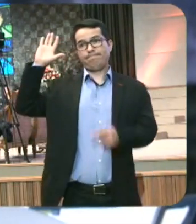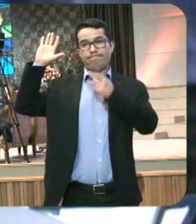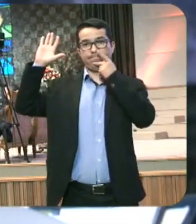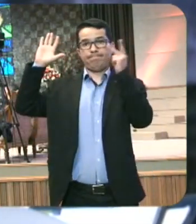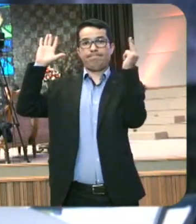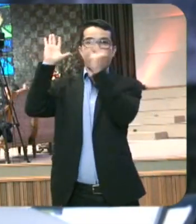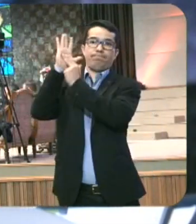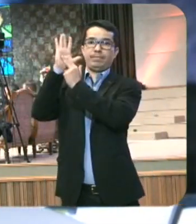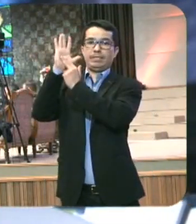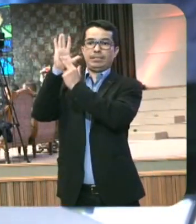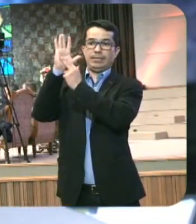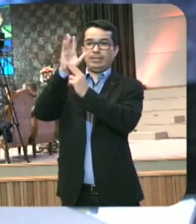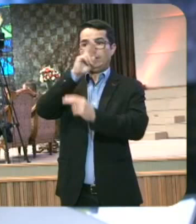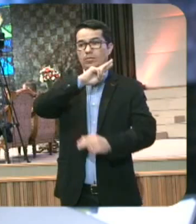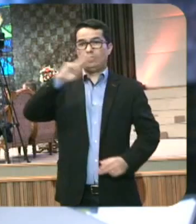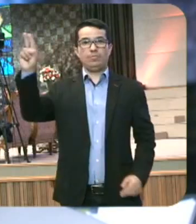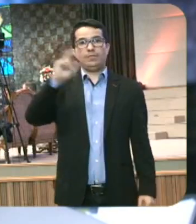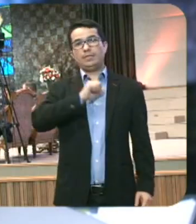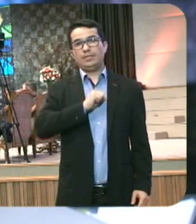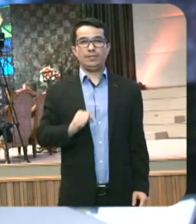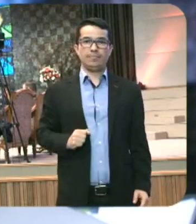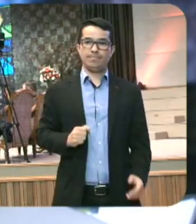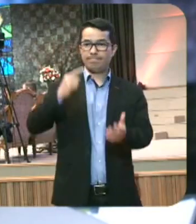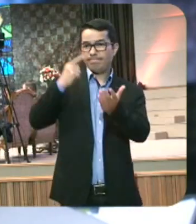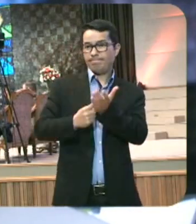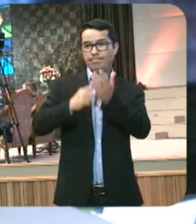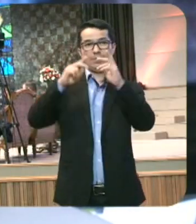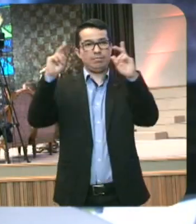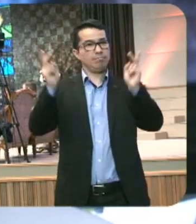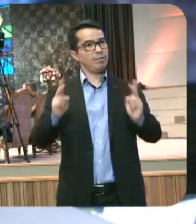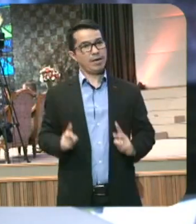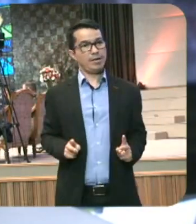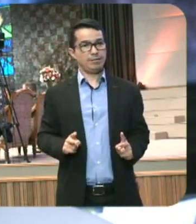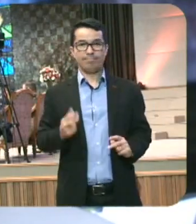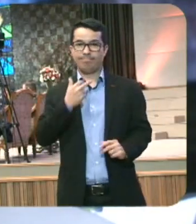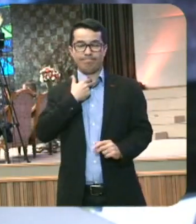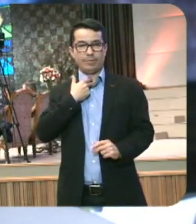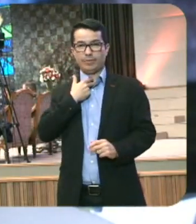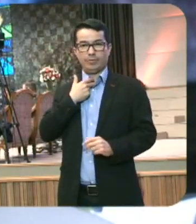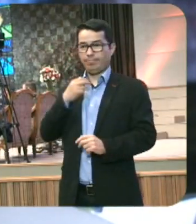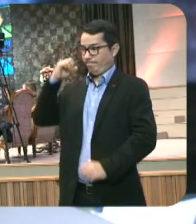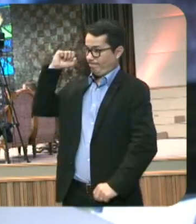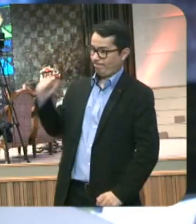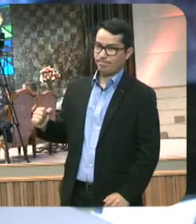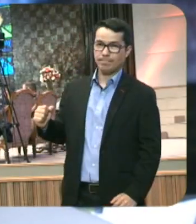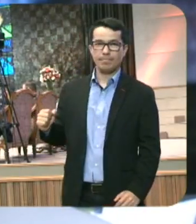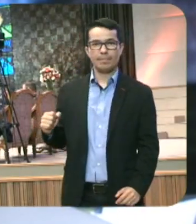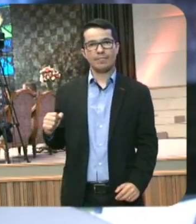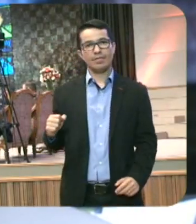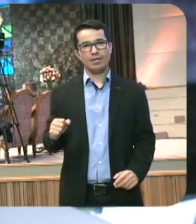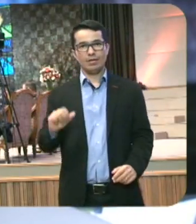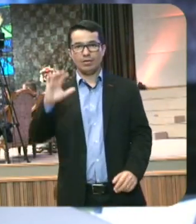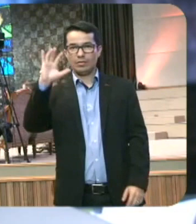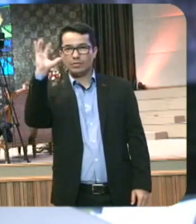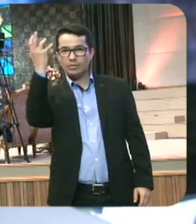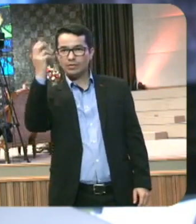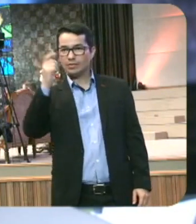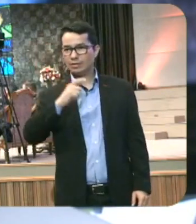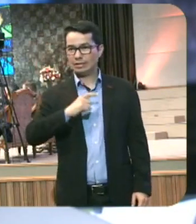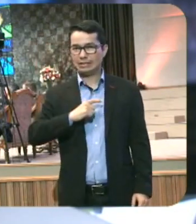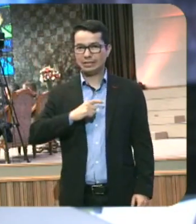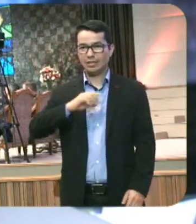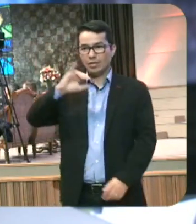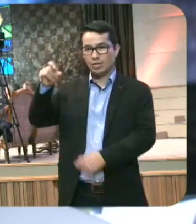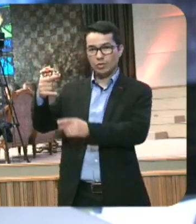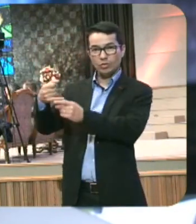do Senhor, em nome do Senhor. Não dá como voltar atrás. E então Josué vai ter que